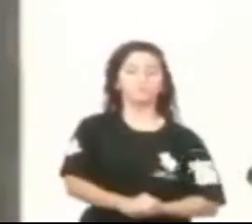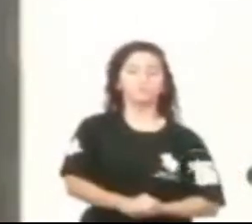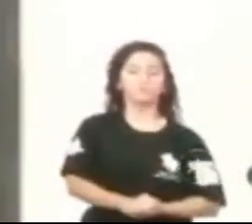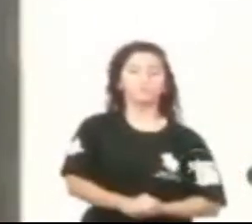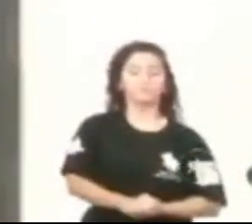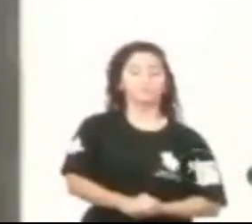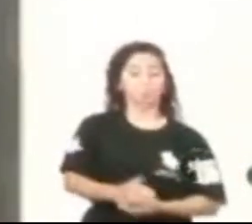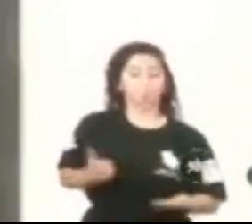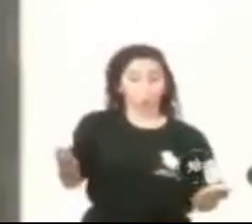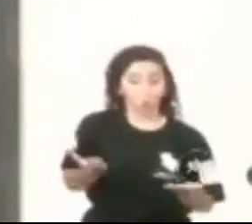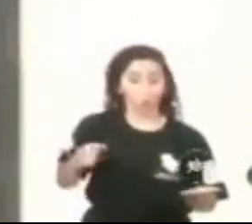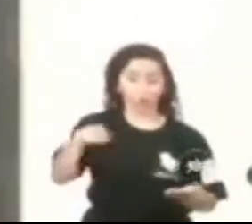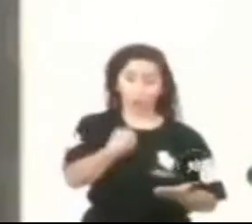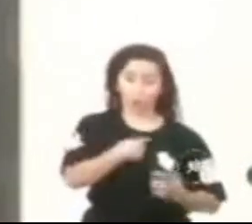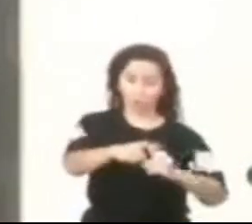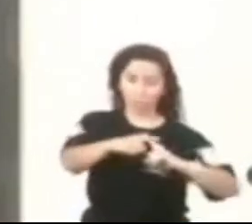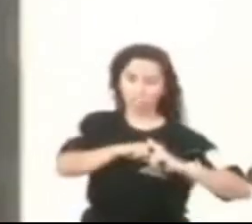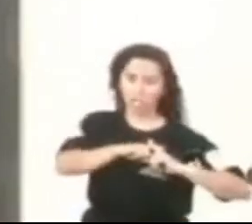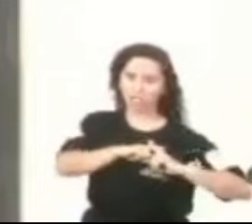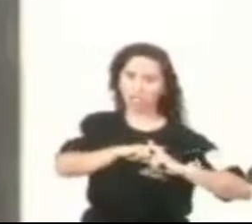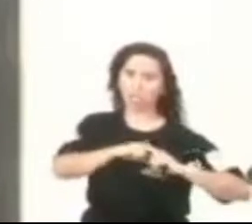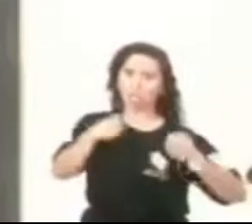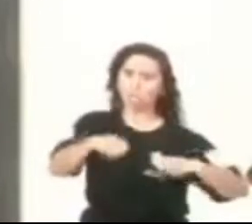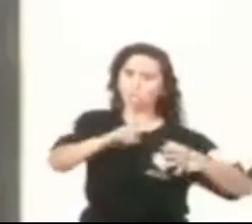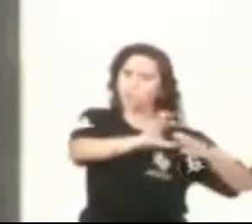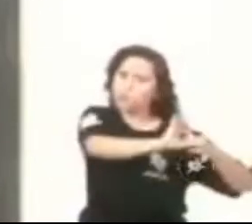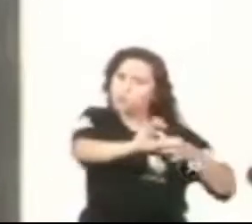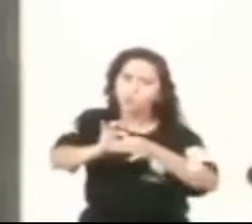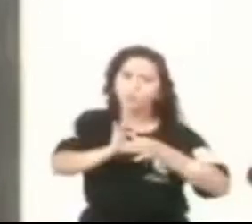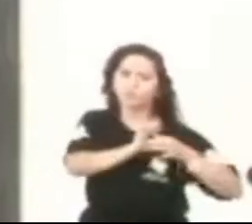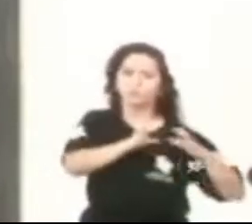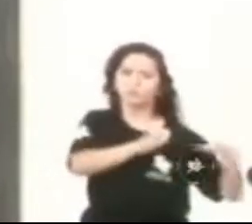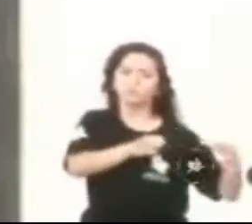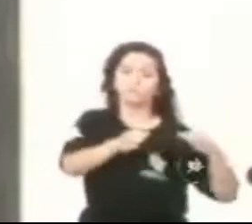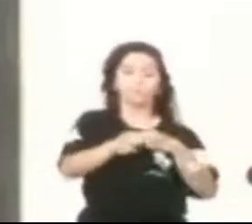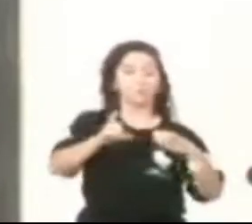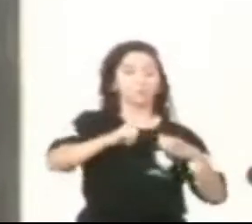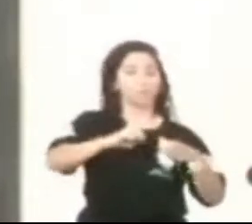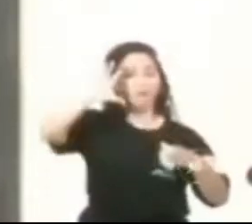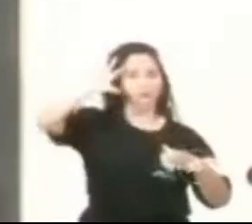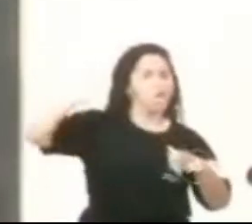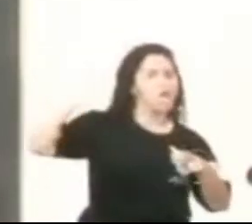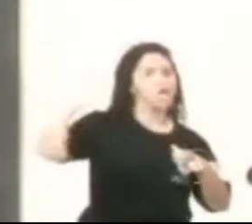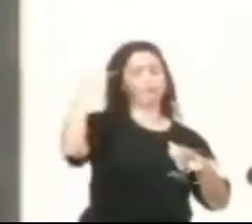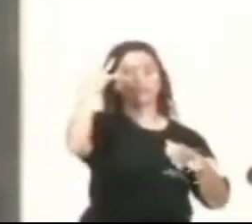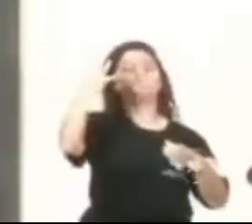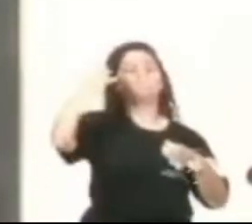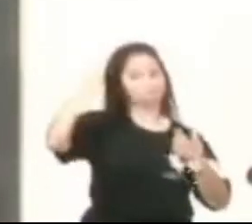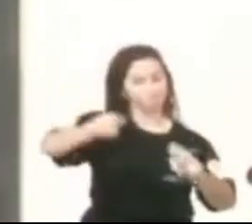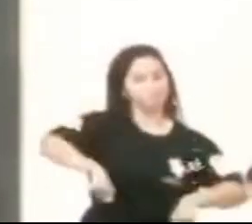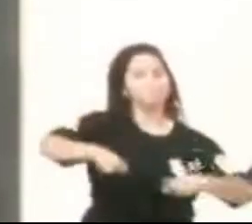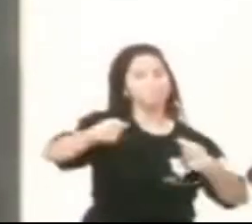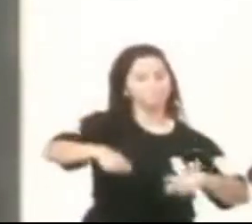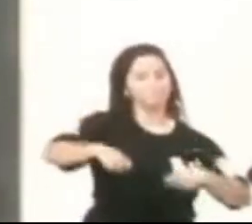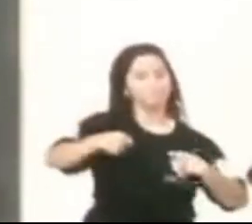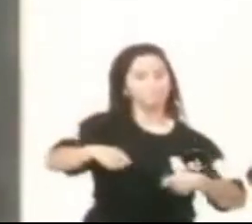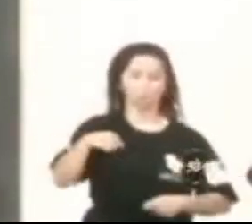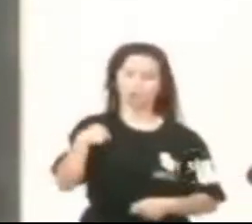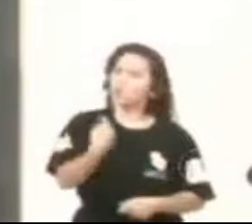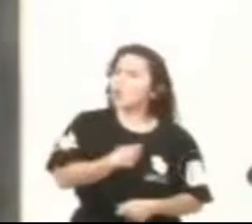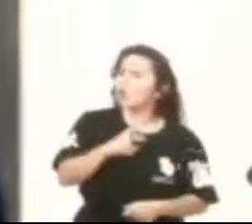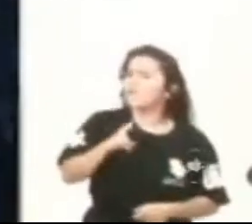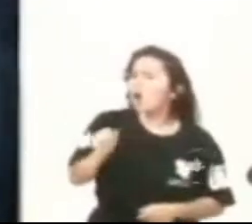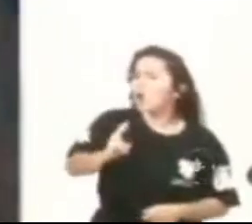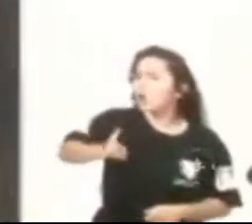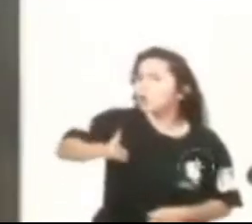A gente agora, como igreja, a gente tem aqui uma decisão para tomar. A gente vai continuar